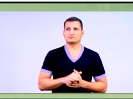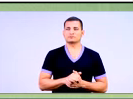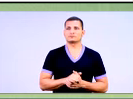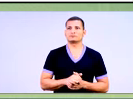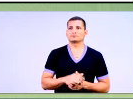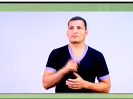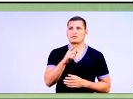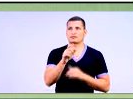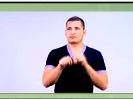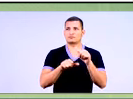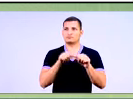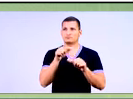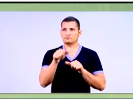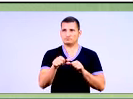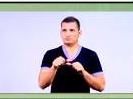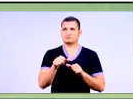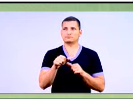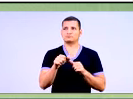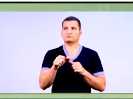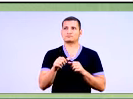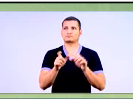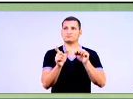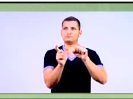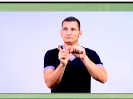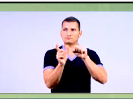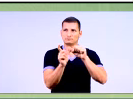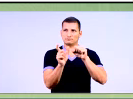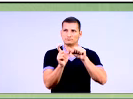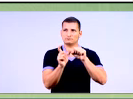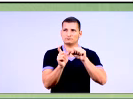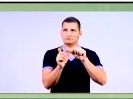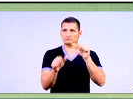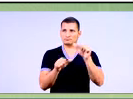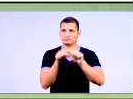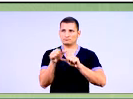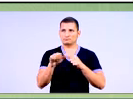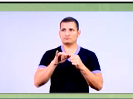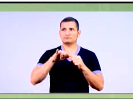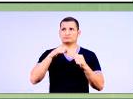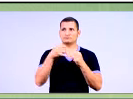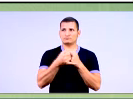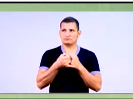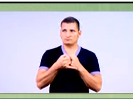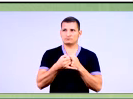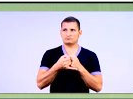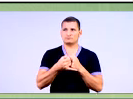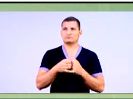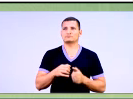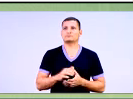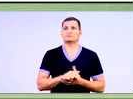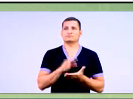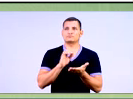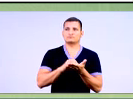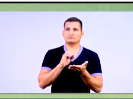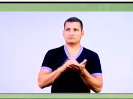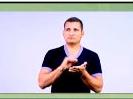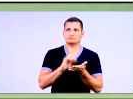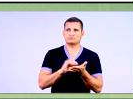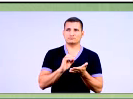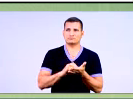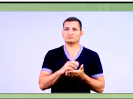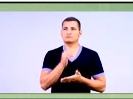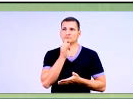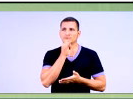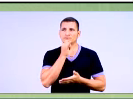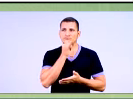que ele transforma um substantivo em adjetivo, ok? Passa a ideia de falta, ok? E um exemplo